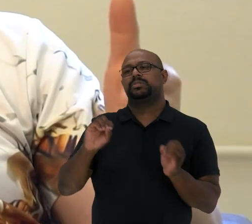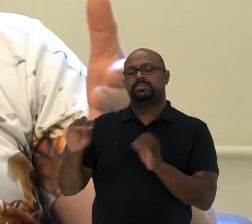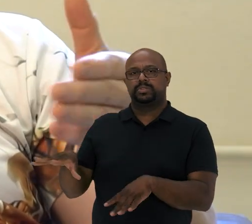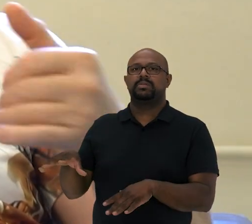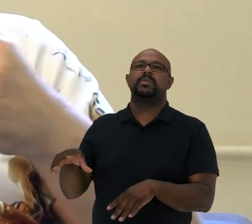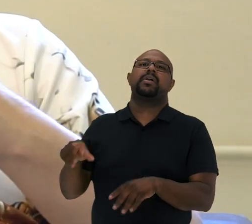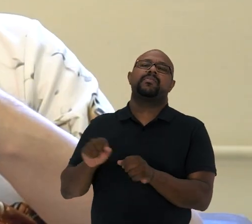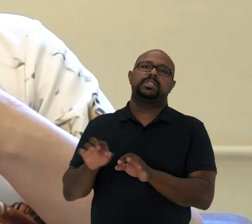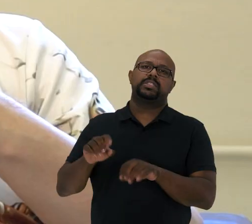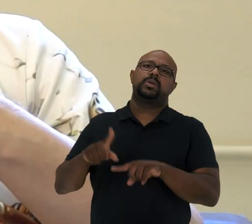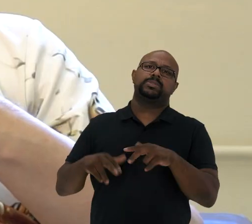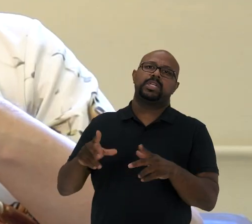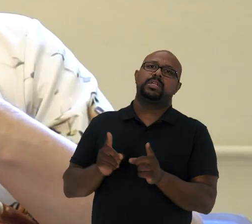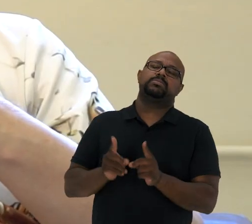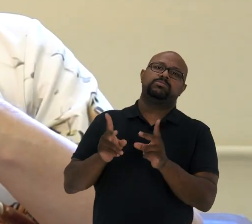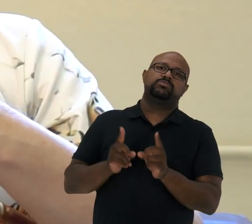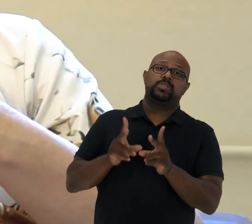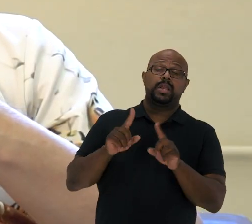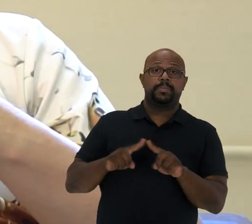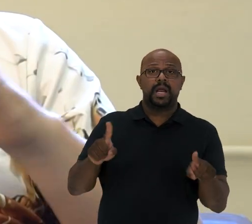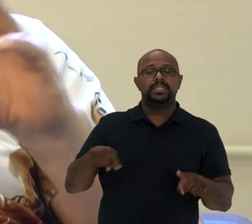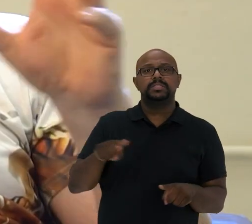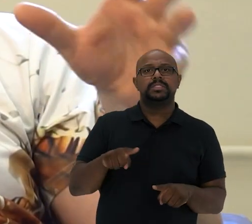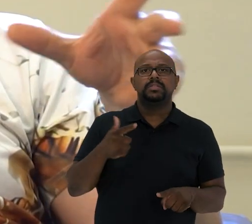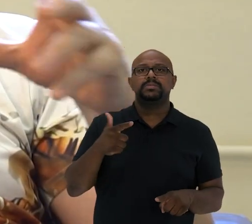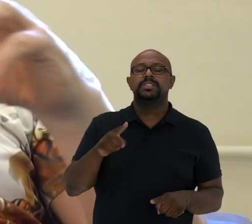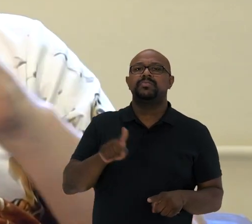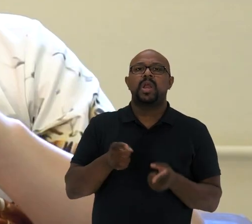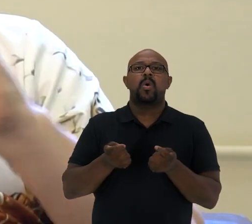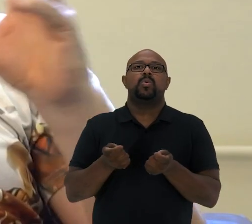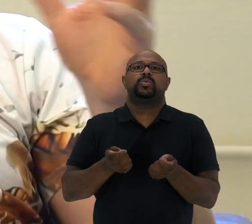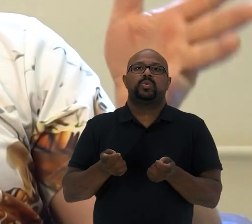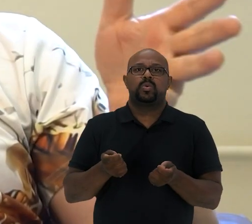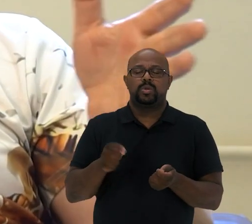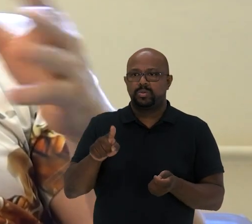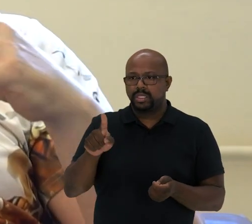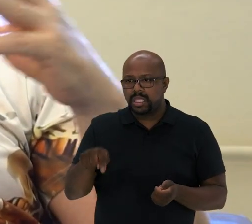fosse destinado para fazer, então, objeto de comercialização. Só que daí não se teve mais um